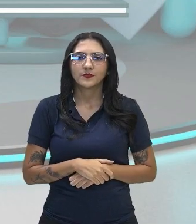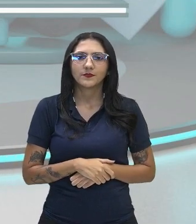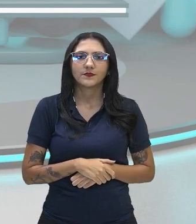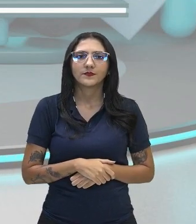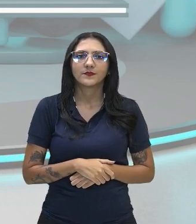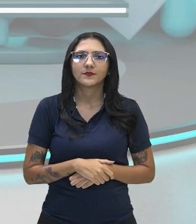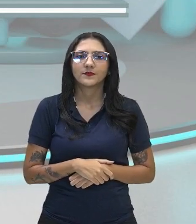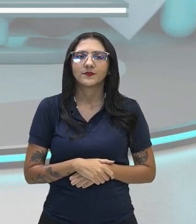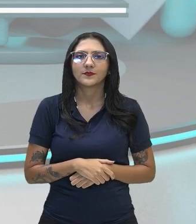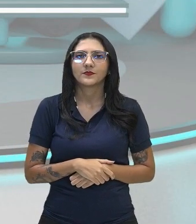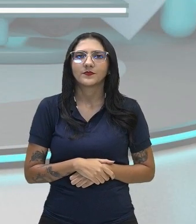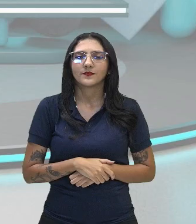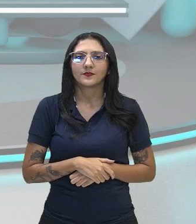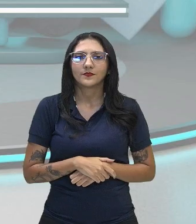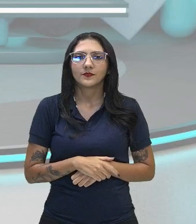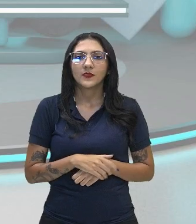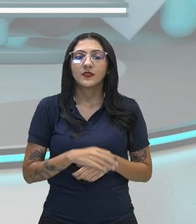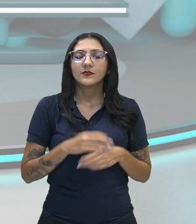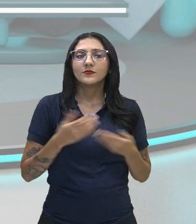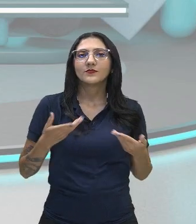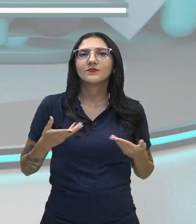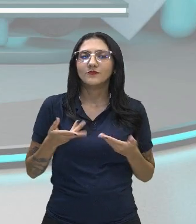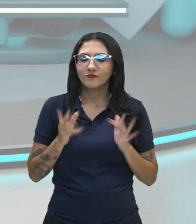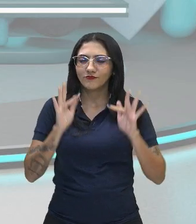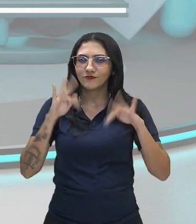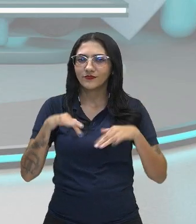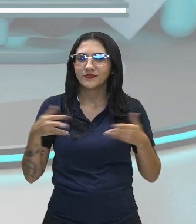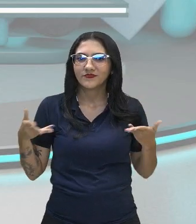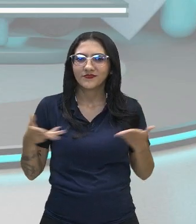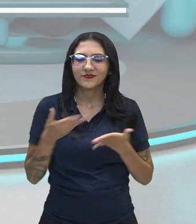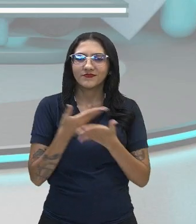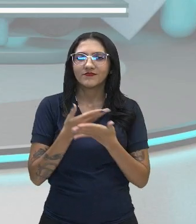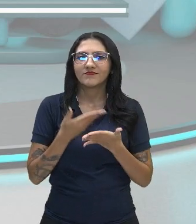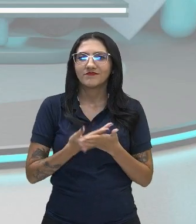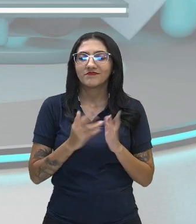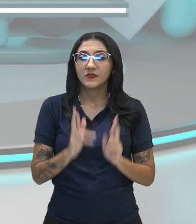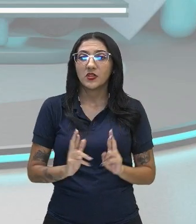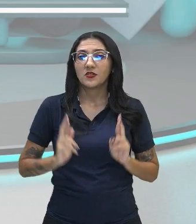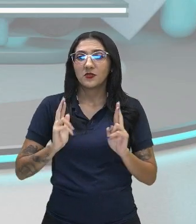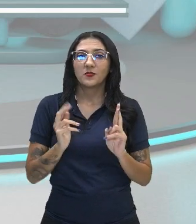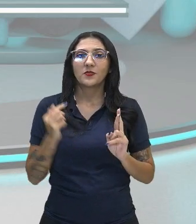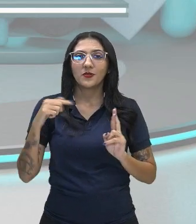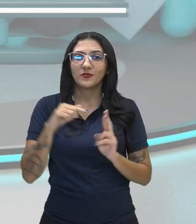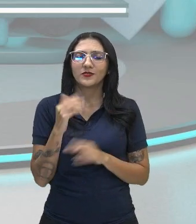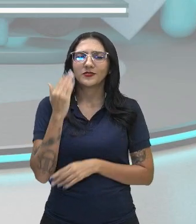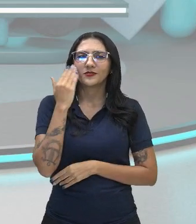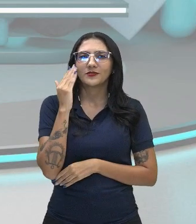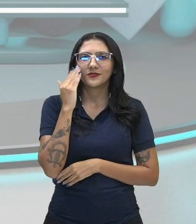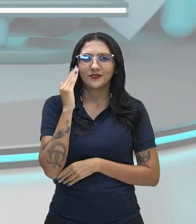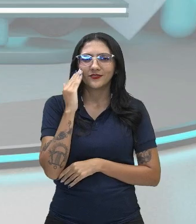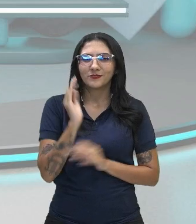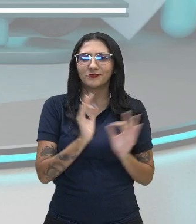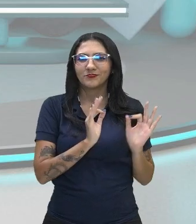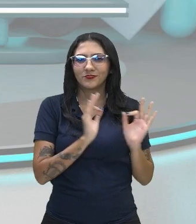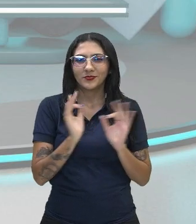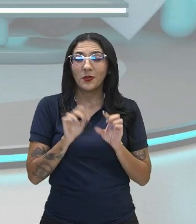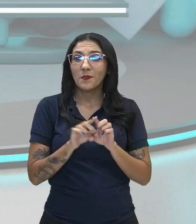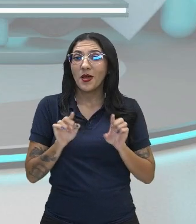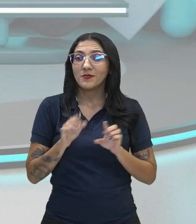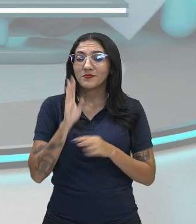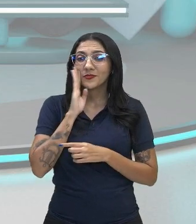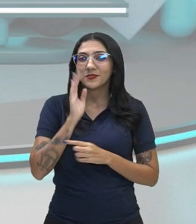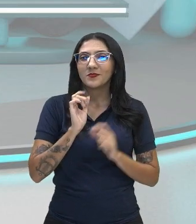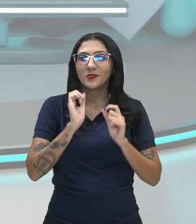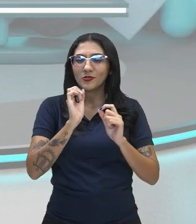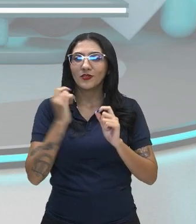Muito bem, então essa foi a nossa aula. Eu espero que você tenha compreendido, mas